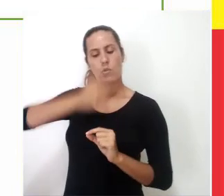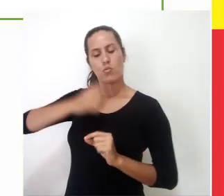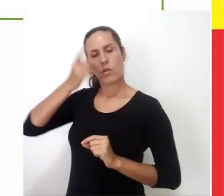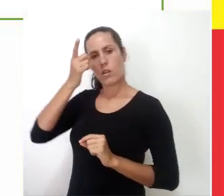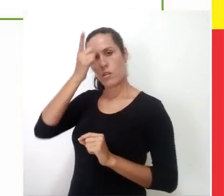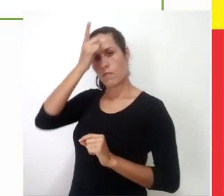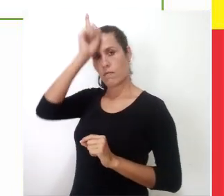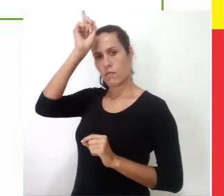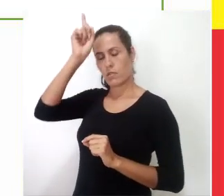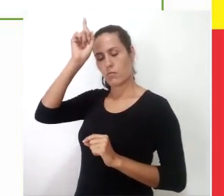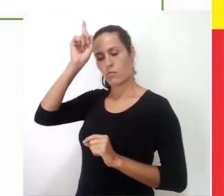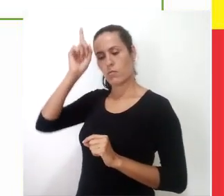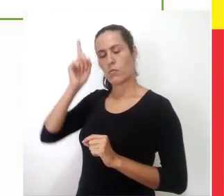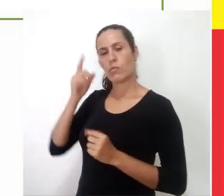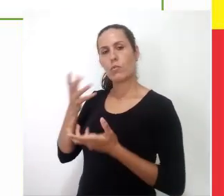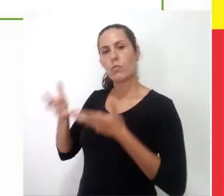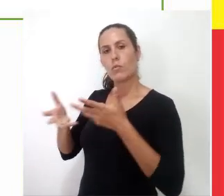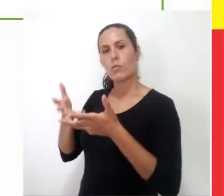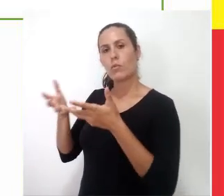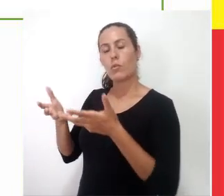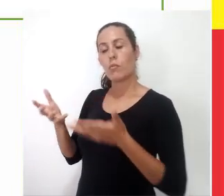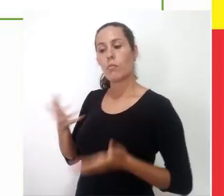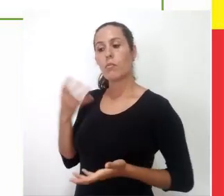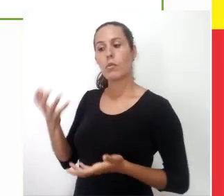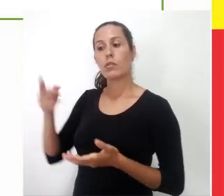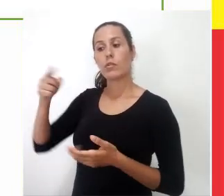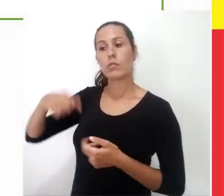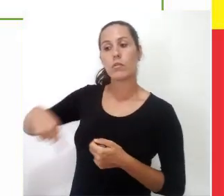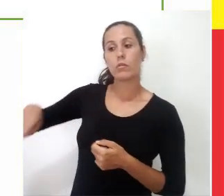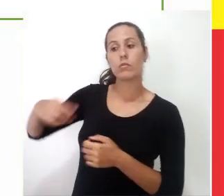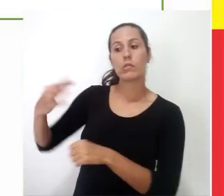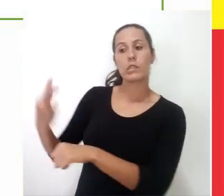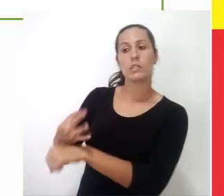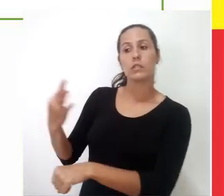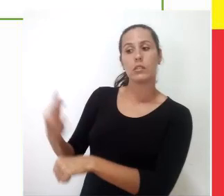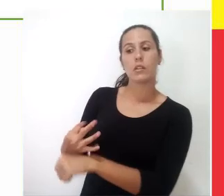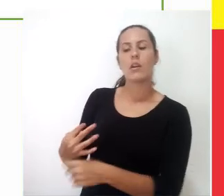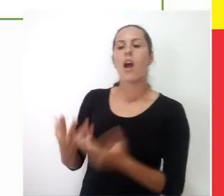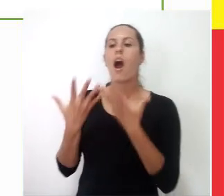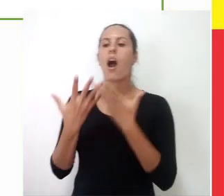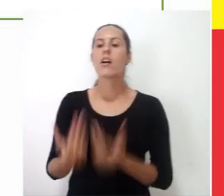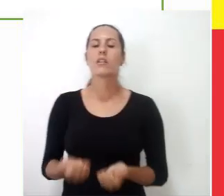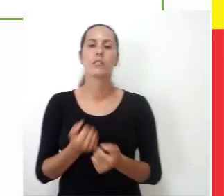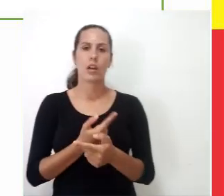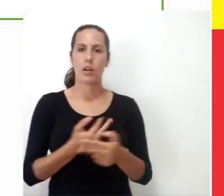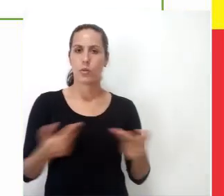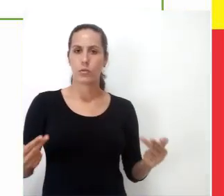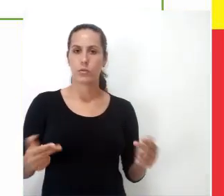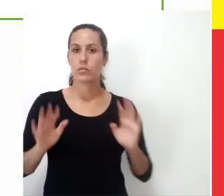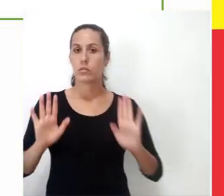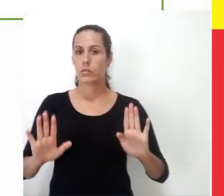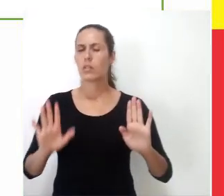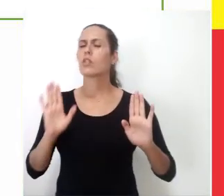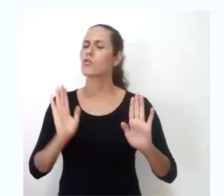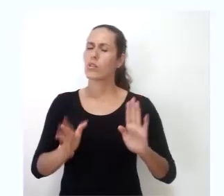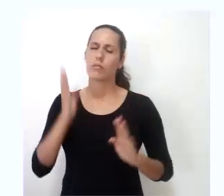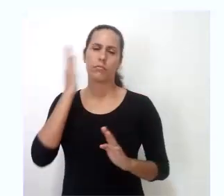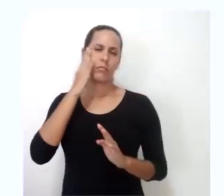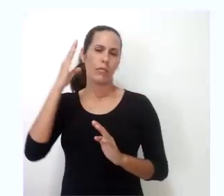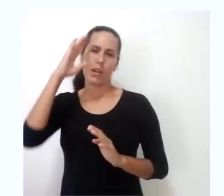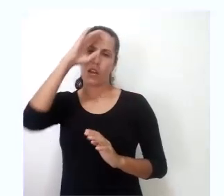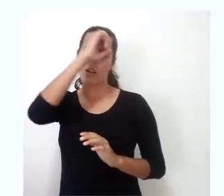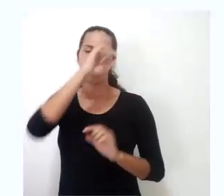inventor persuadiu os resistentes à rendição, a aceitar alguma coisa. Então já dá